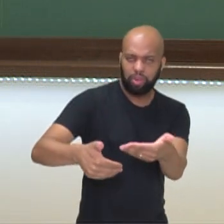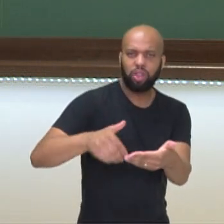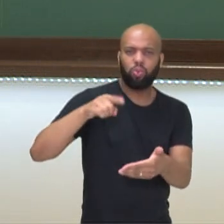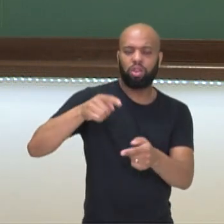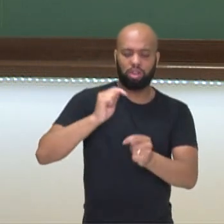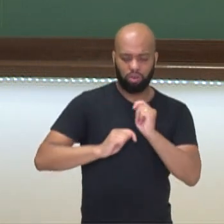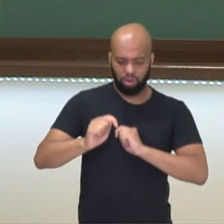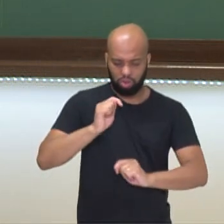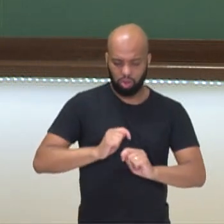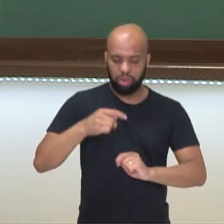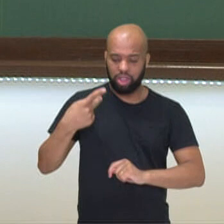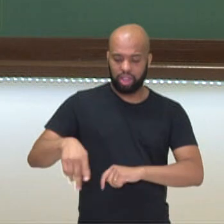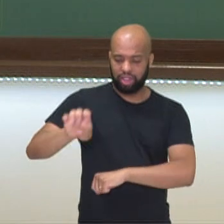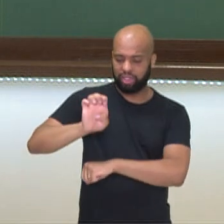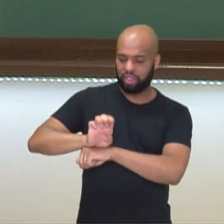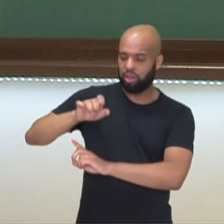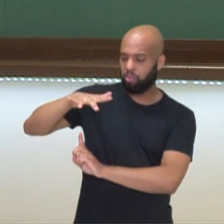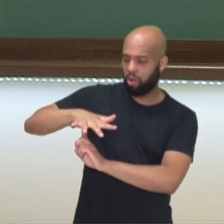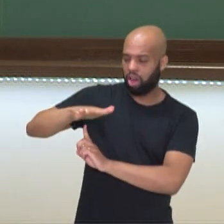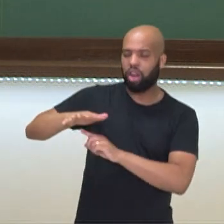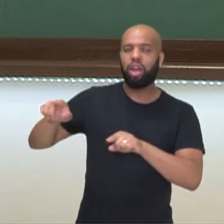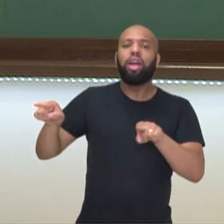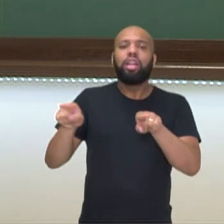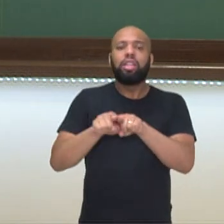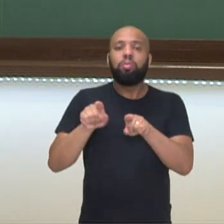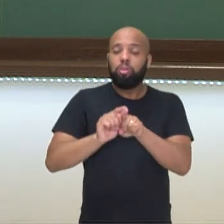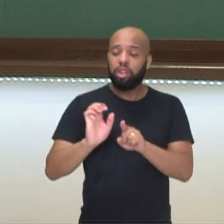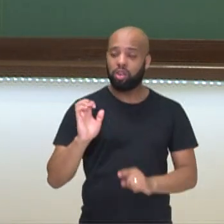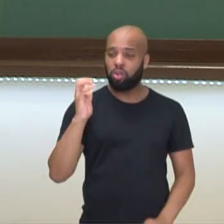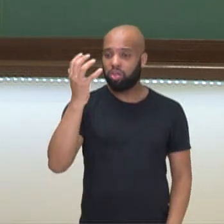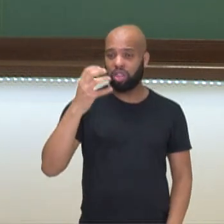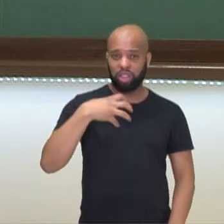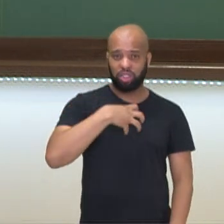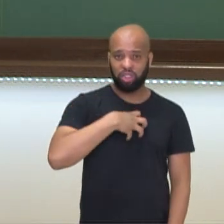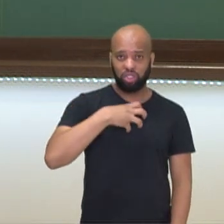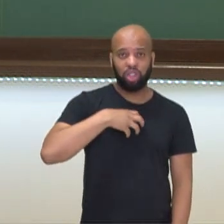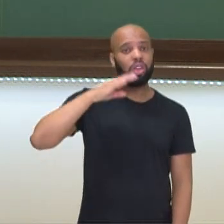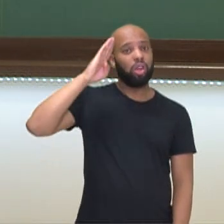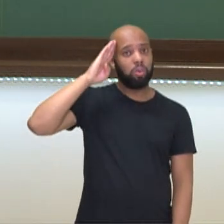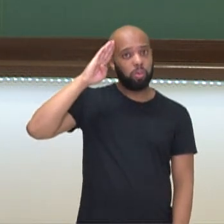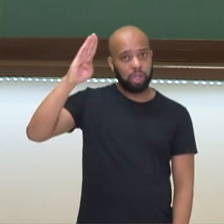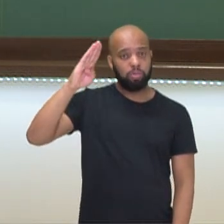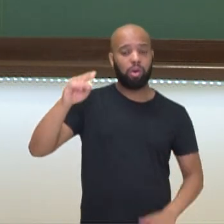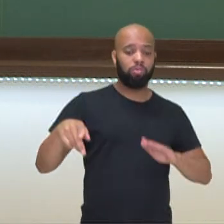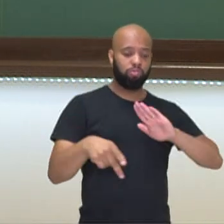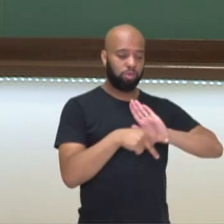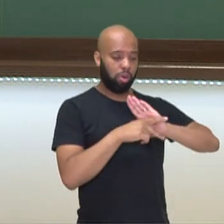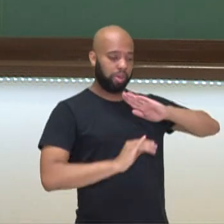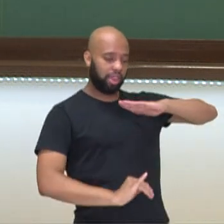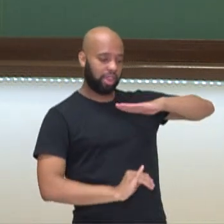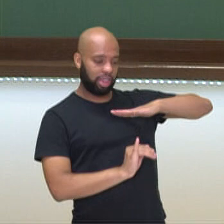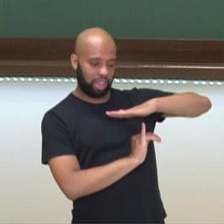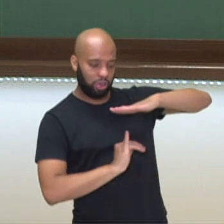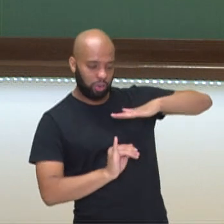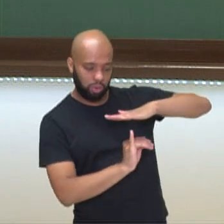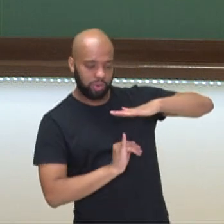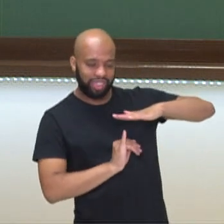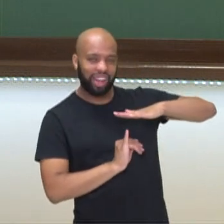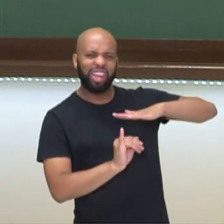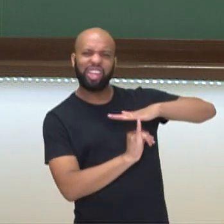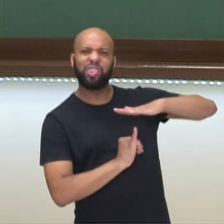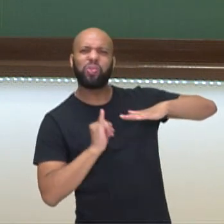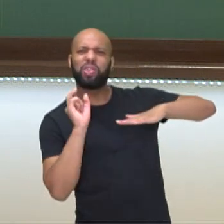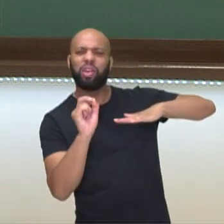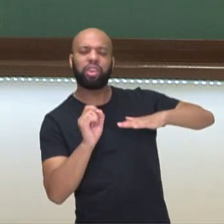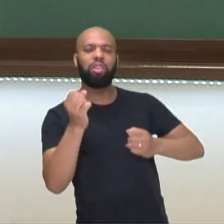do Estado passa-se também principalmente para a questão de indústrias automobilísticas,